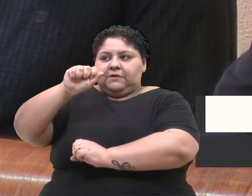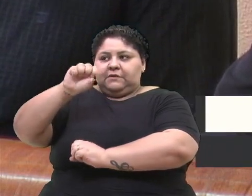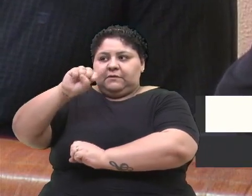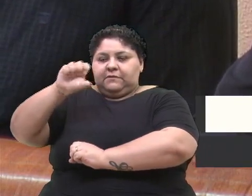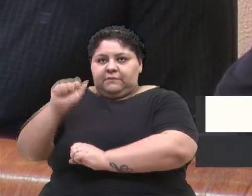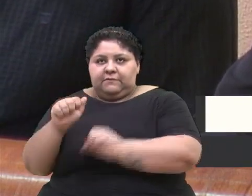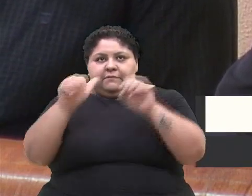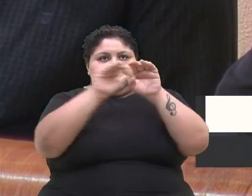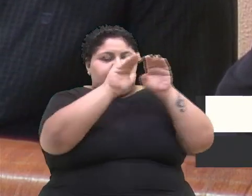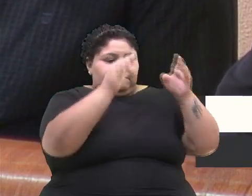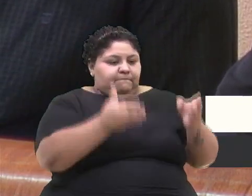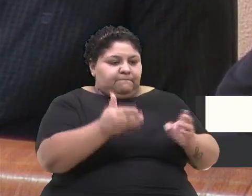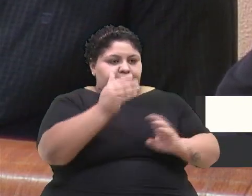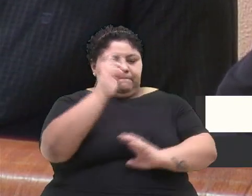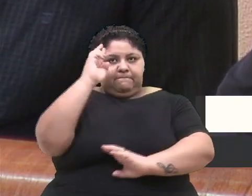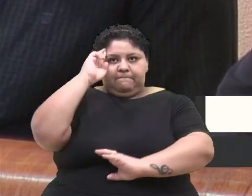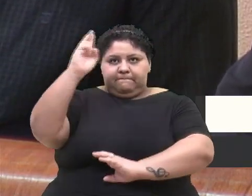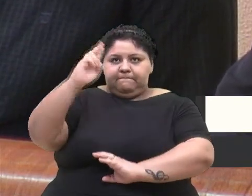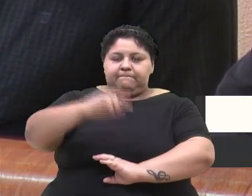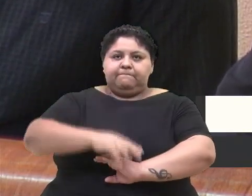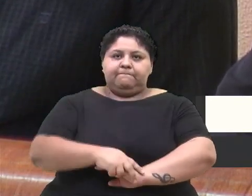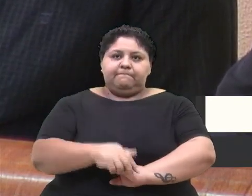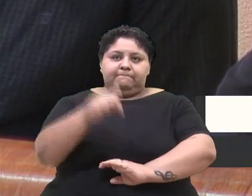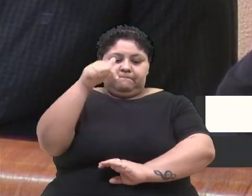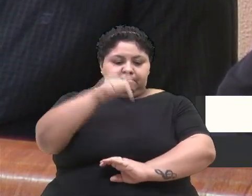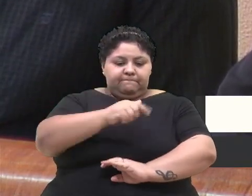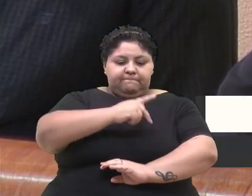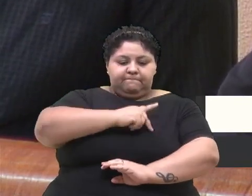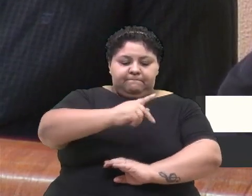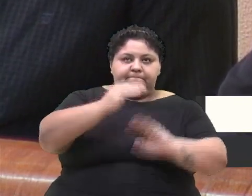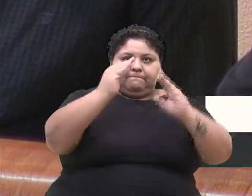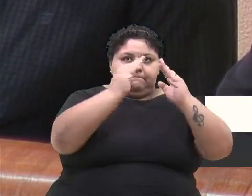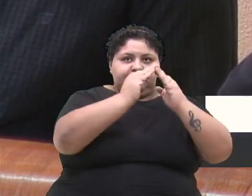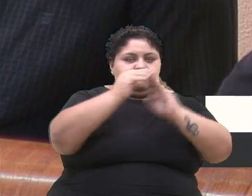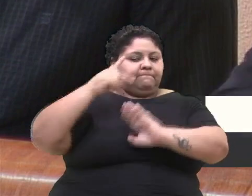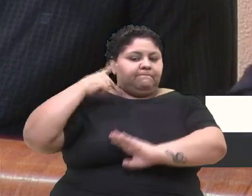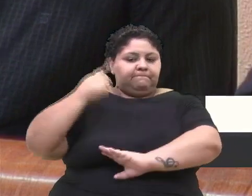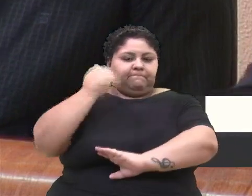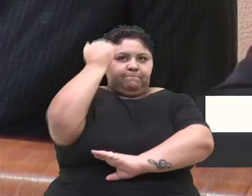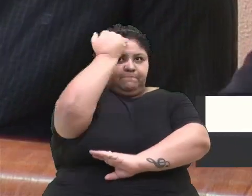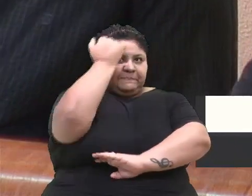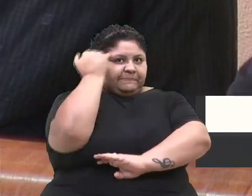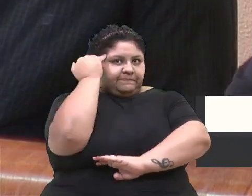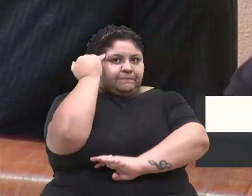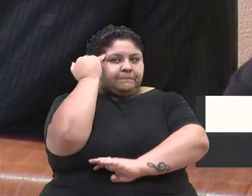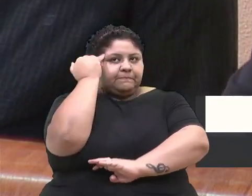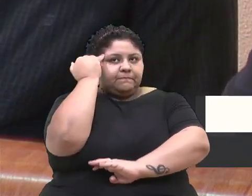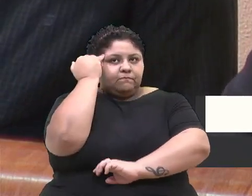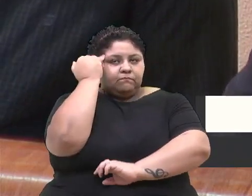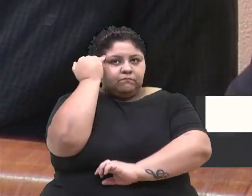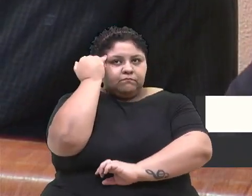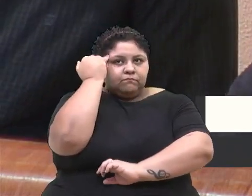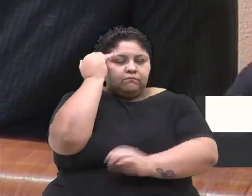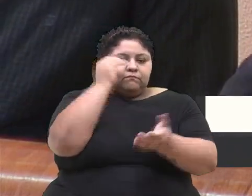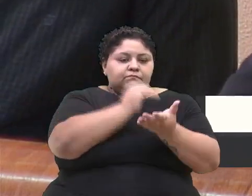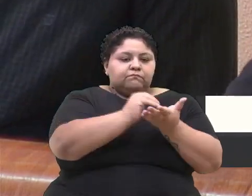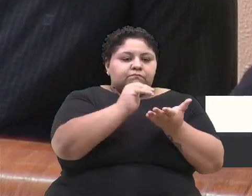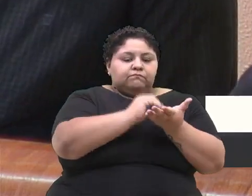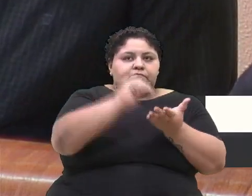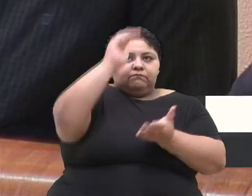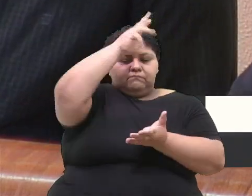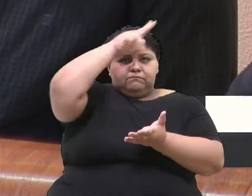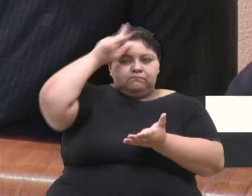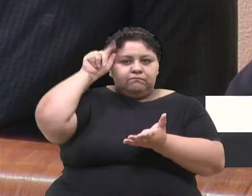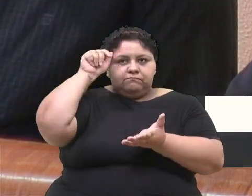Compõe a mesa principal este presidente desta casa, vereador Zé D'Ambrós, secretário municipal da